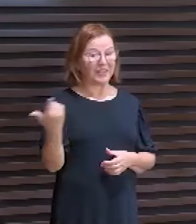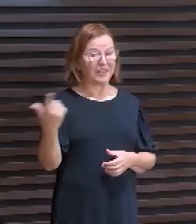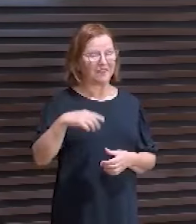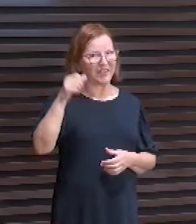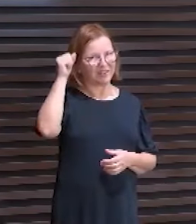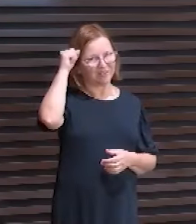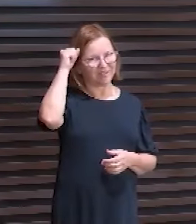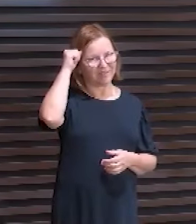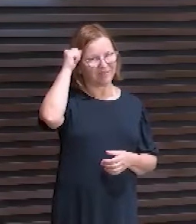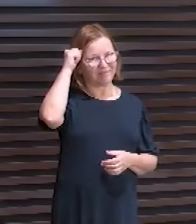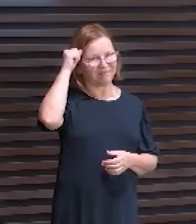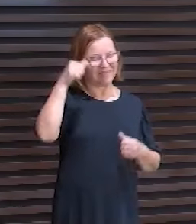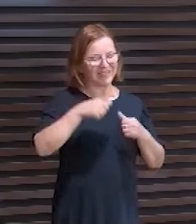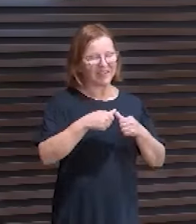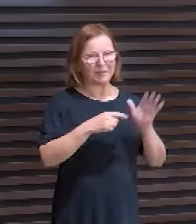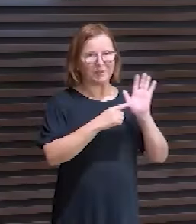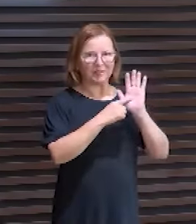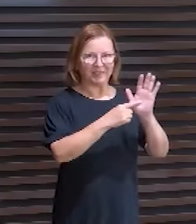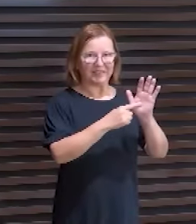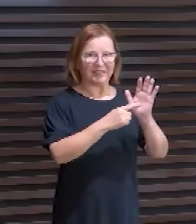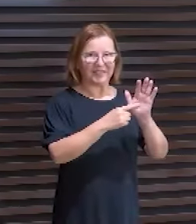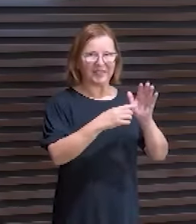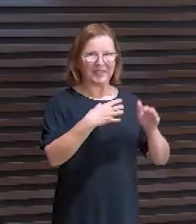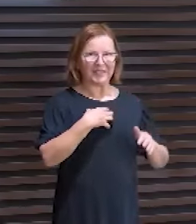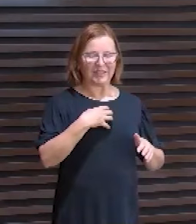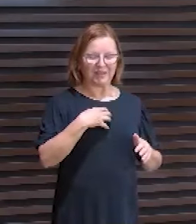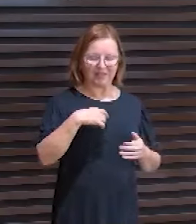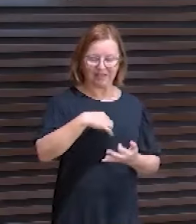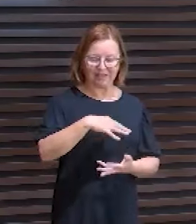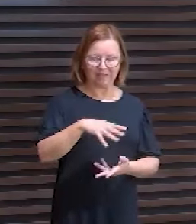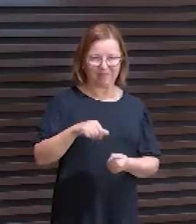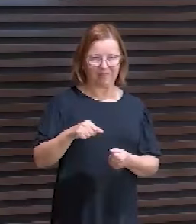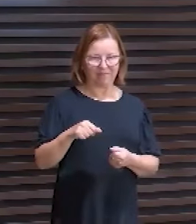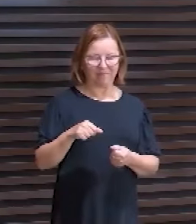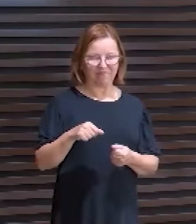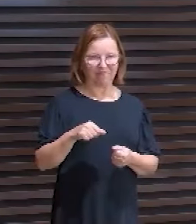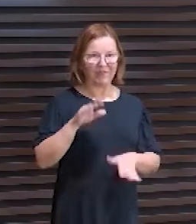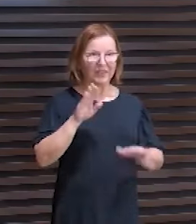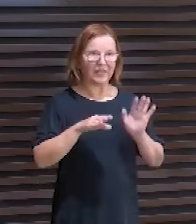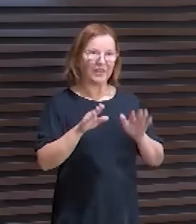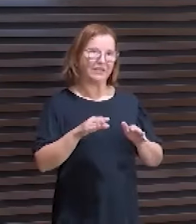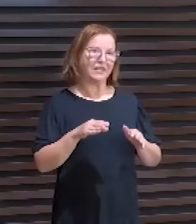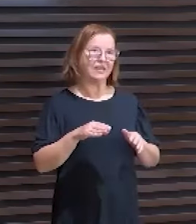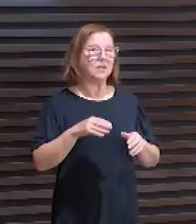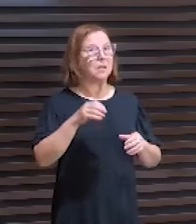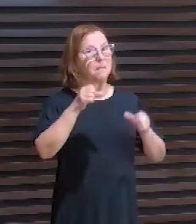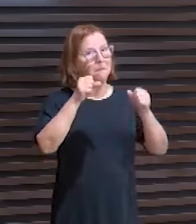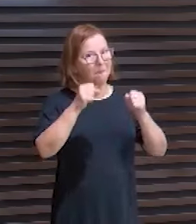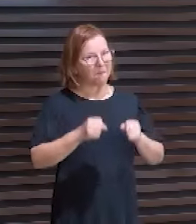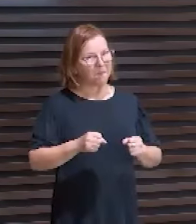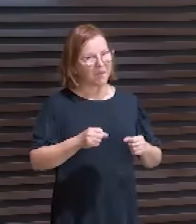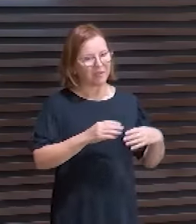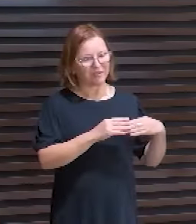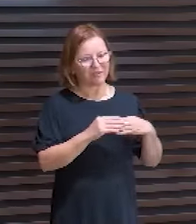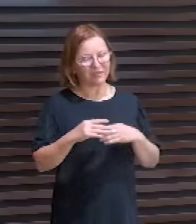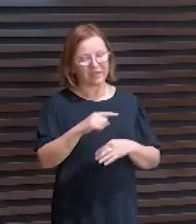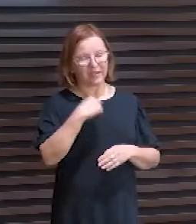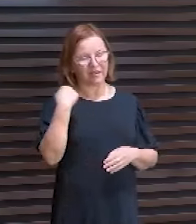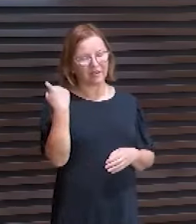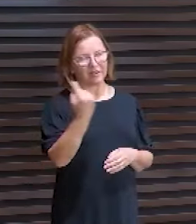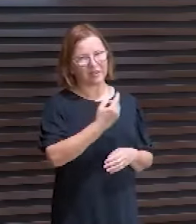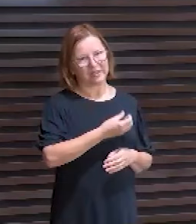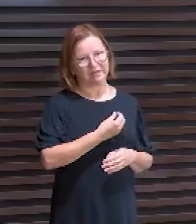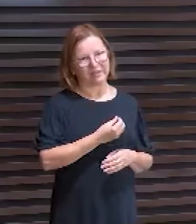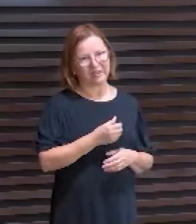Essa é a manifestação da natureza terrena que muitas vezes pode governar a nossa vida